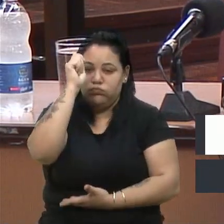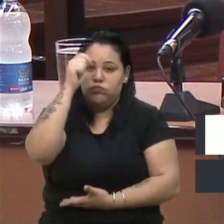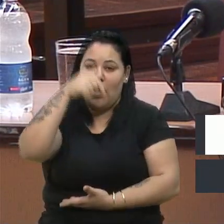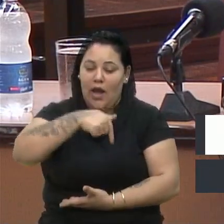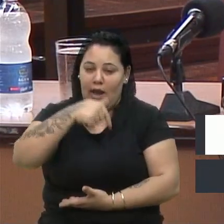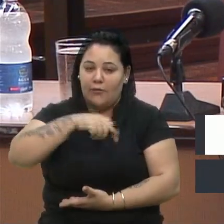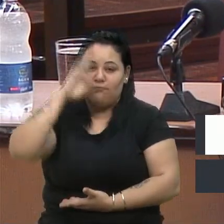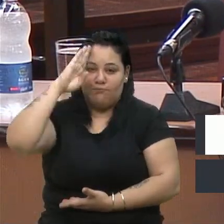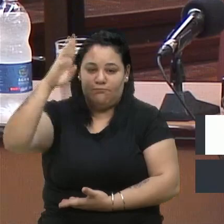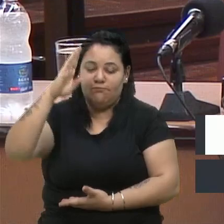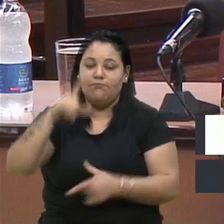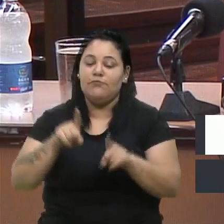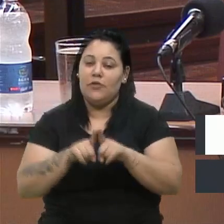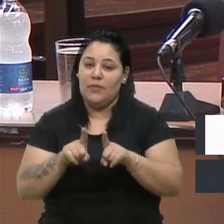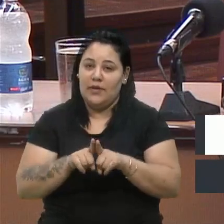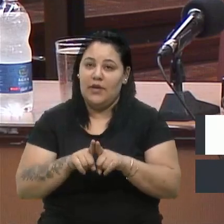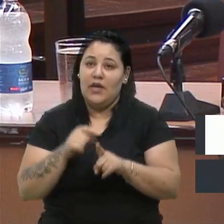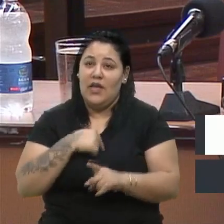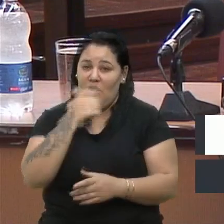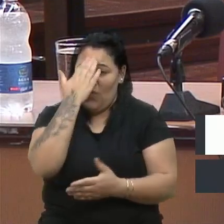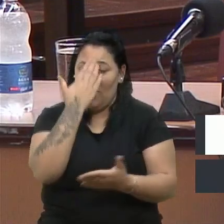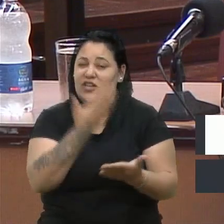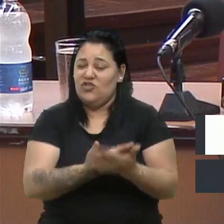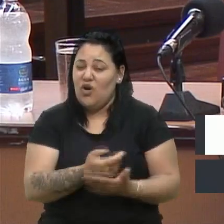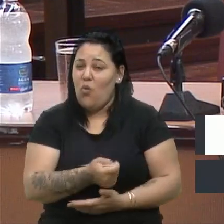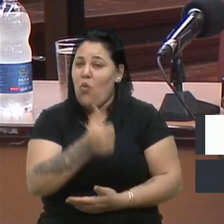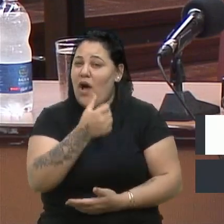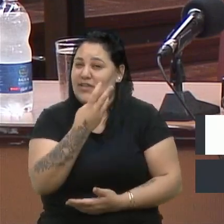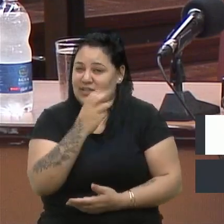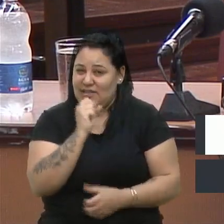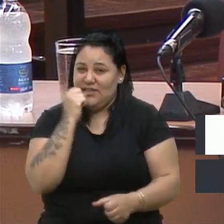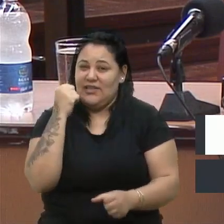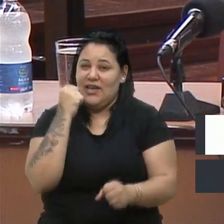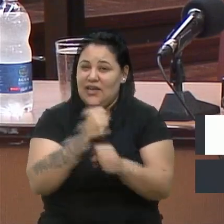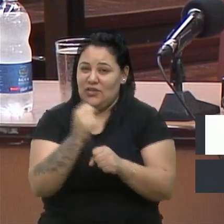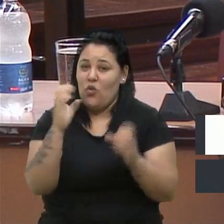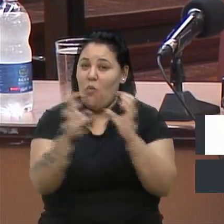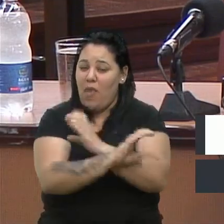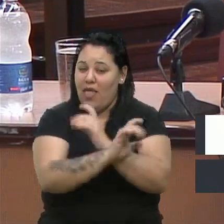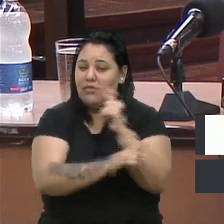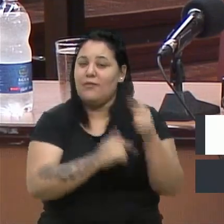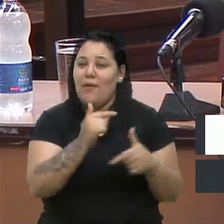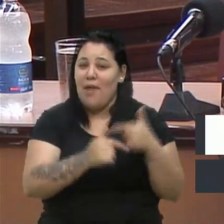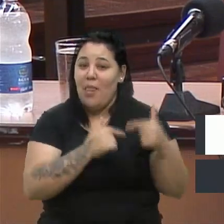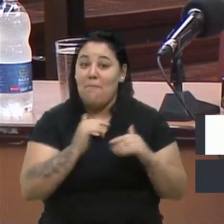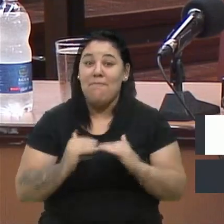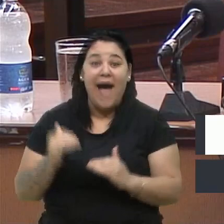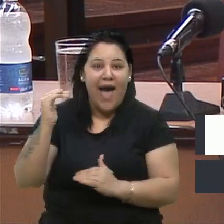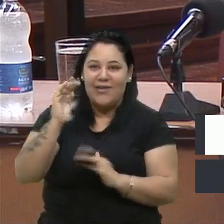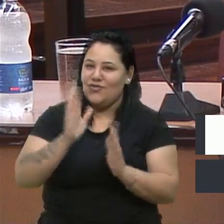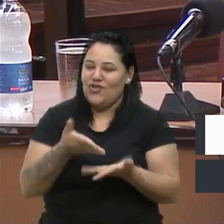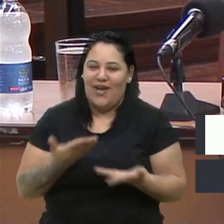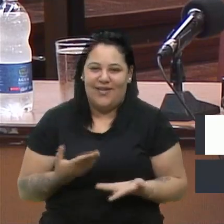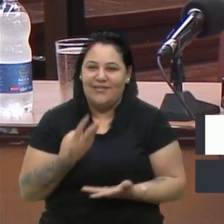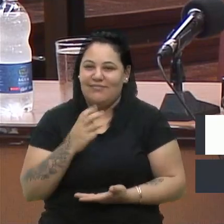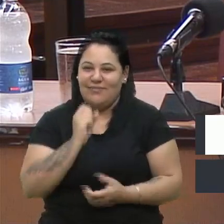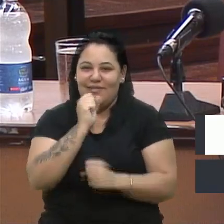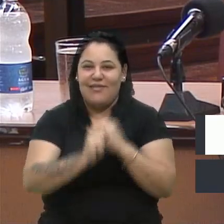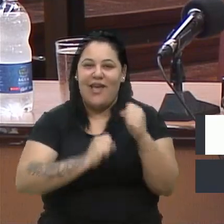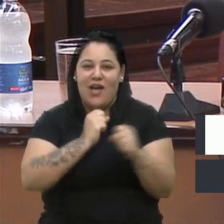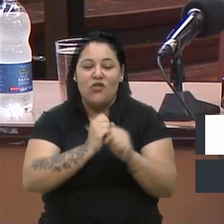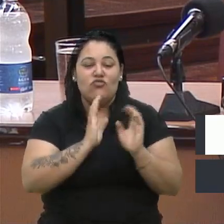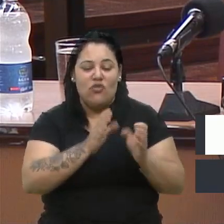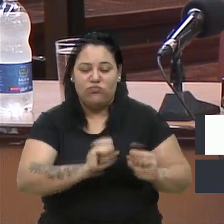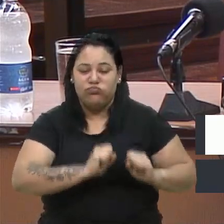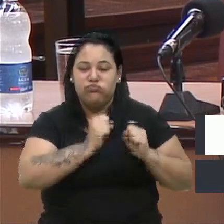não passou, mas está próximo aos 30 anos de serviço, né, Sargento? Então, mais de 30 anos de serviço. Então,